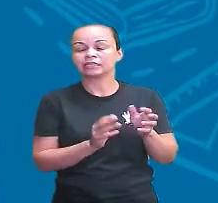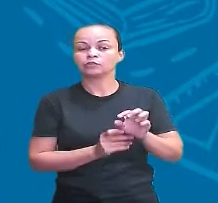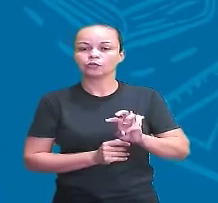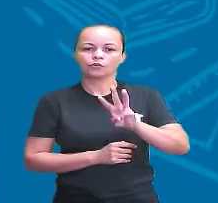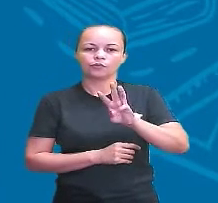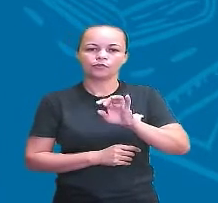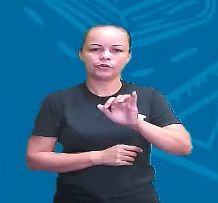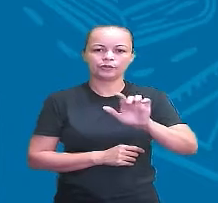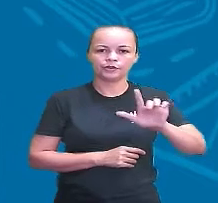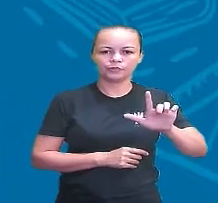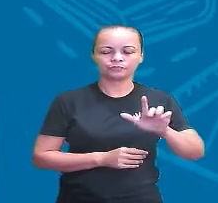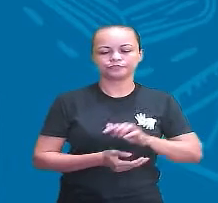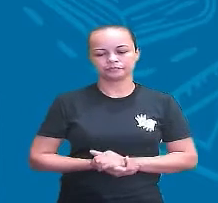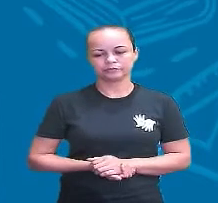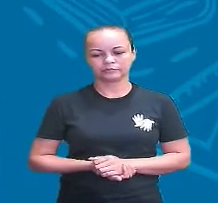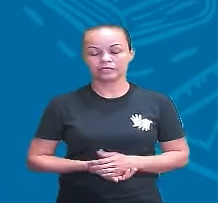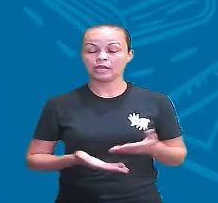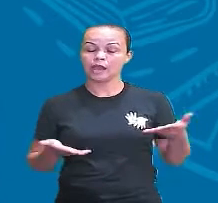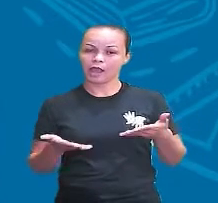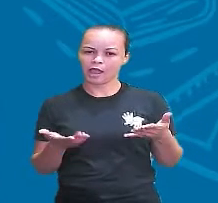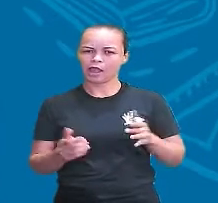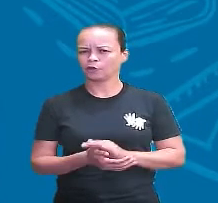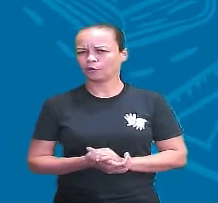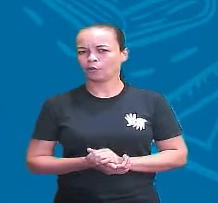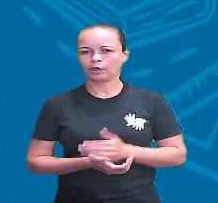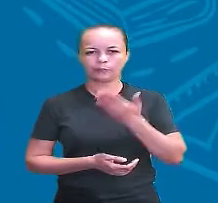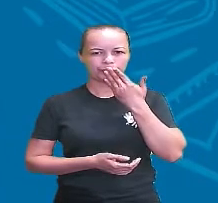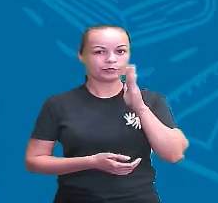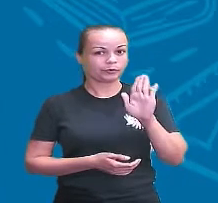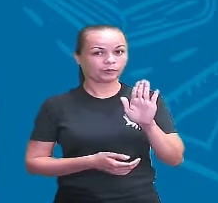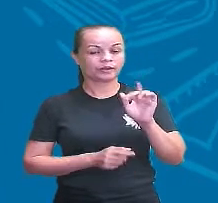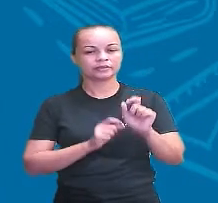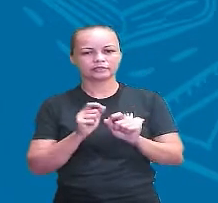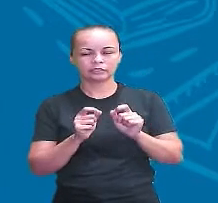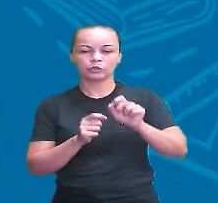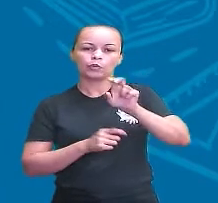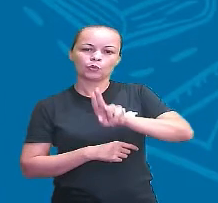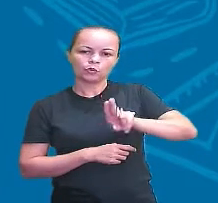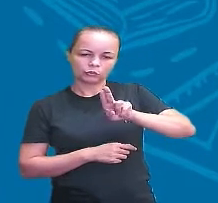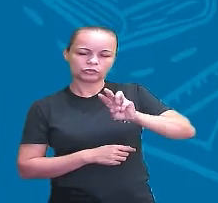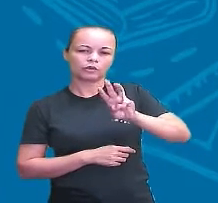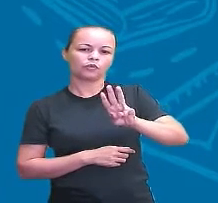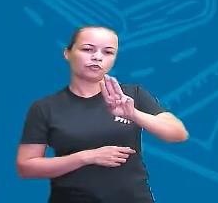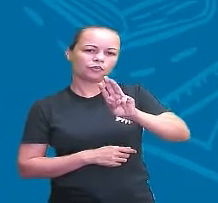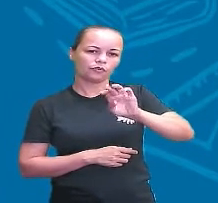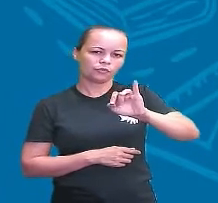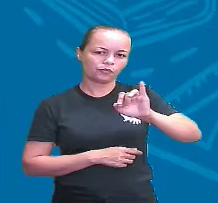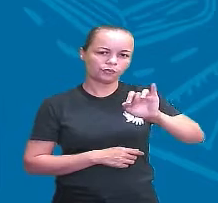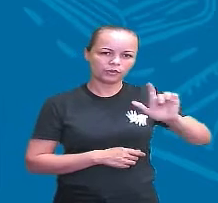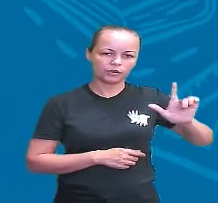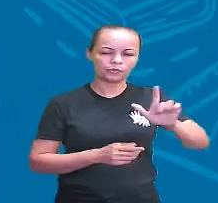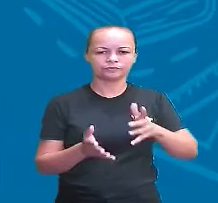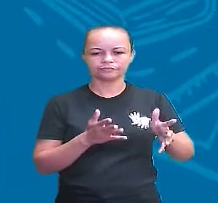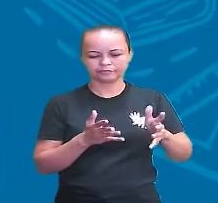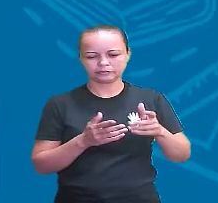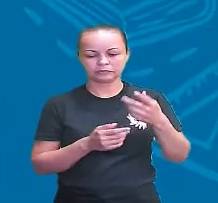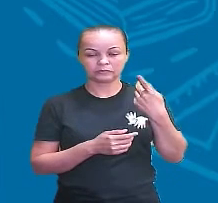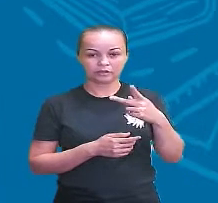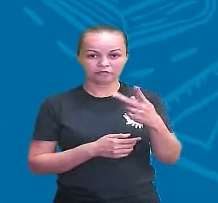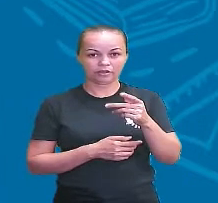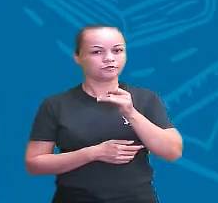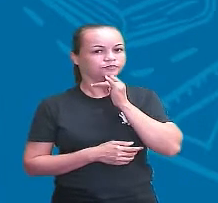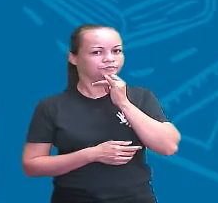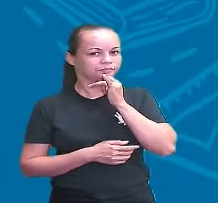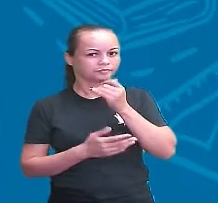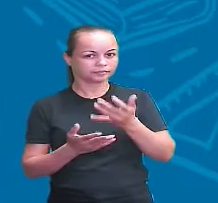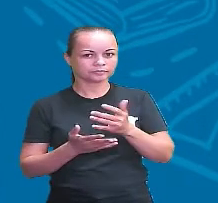Agora, para promessas, também usa-se o will. E vê o exemplo. I won't tell anyone what